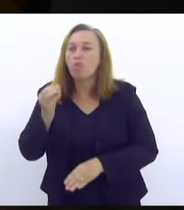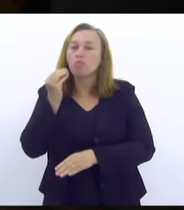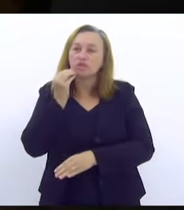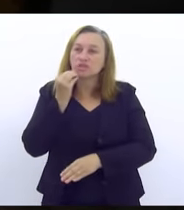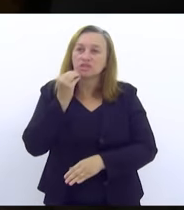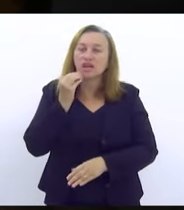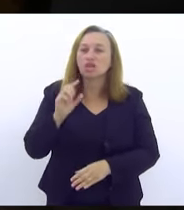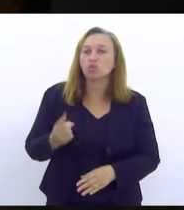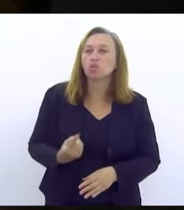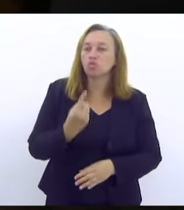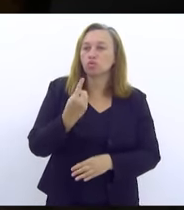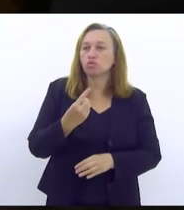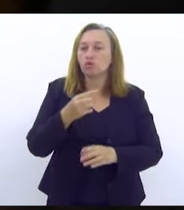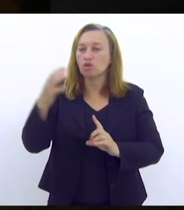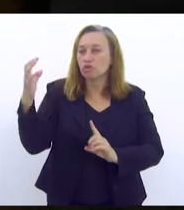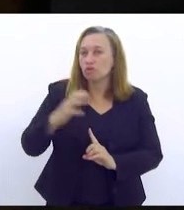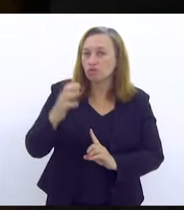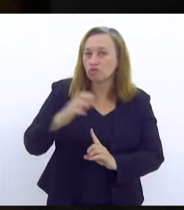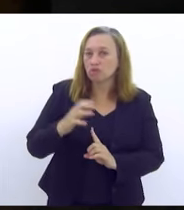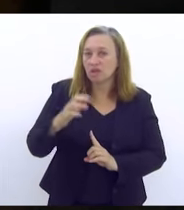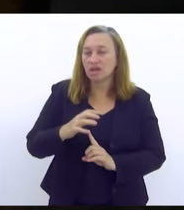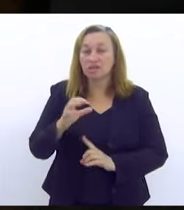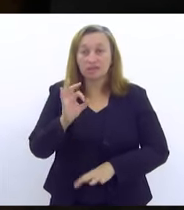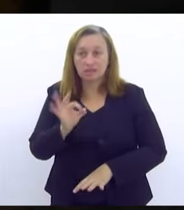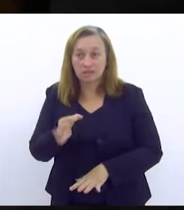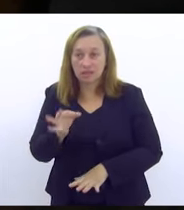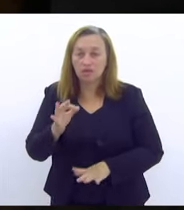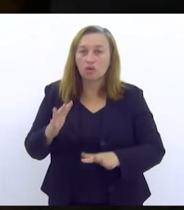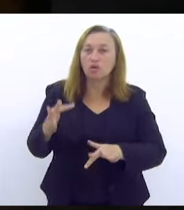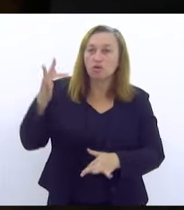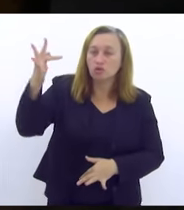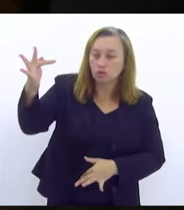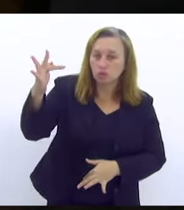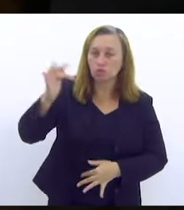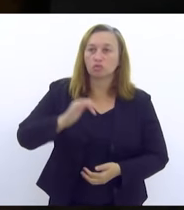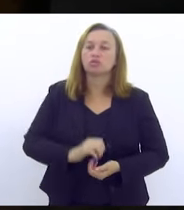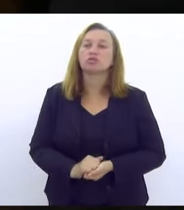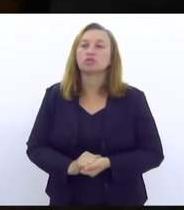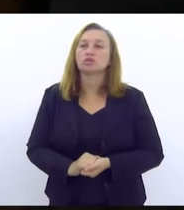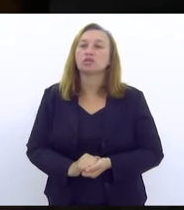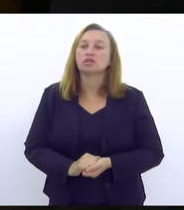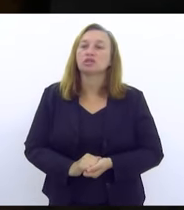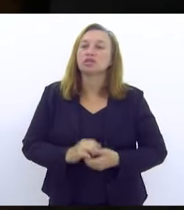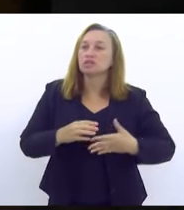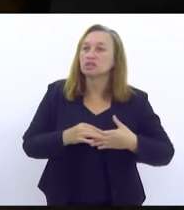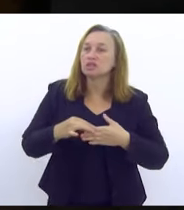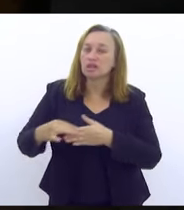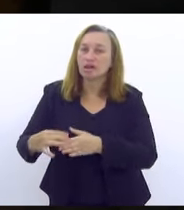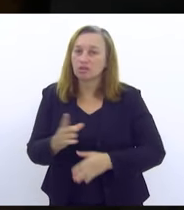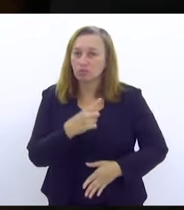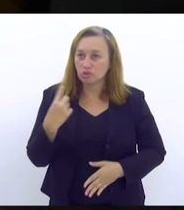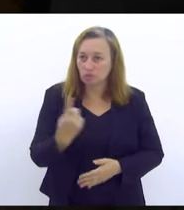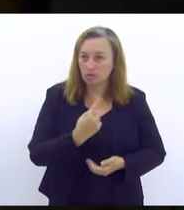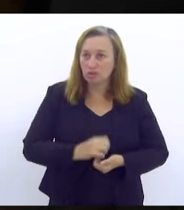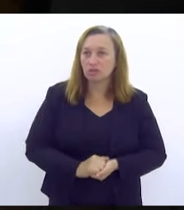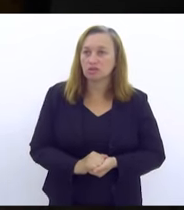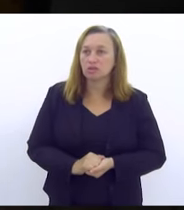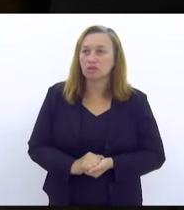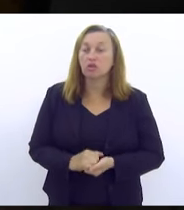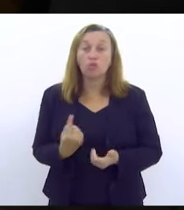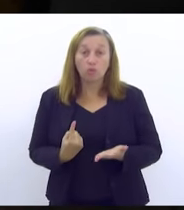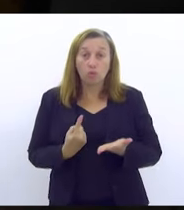única de influenciar positivamente o futuro daqueles que estão sendo guiados por nós. Que o